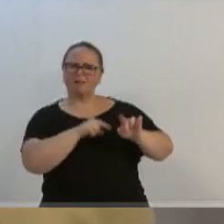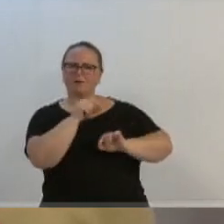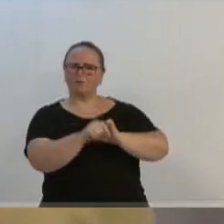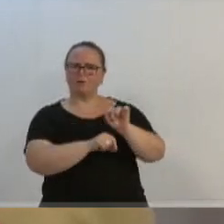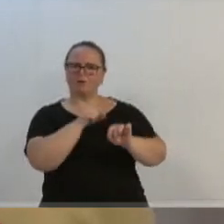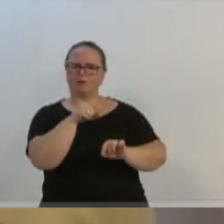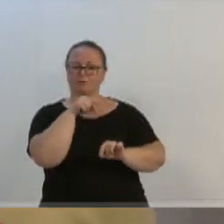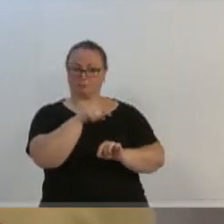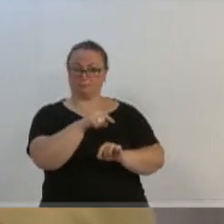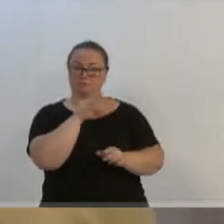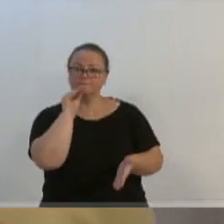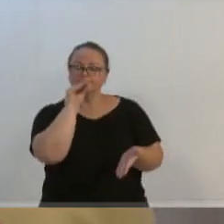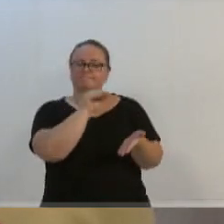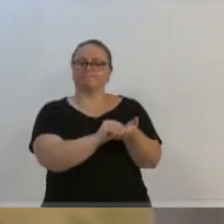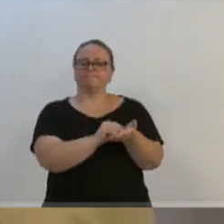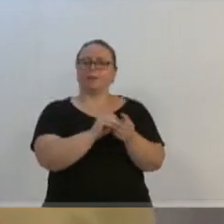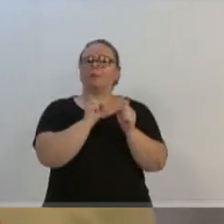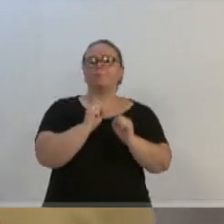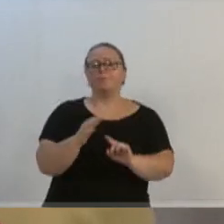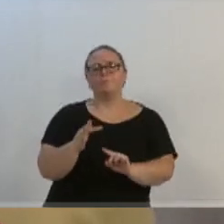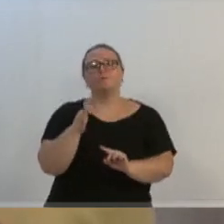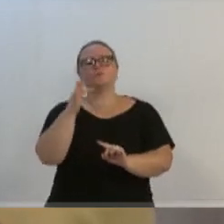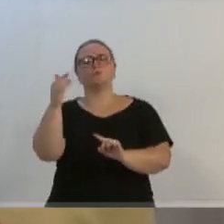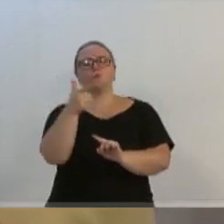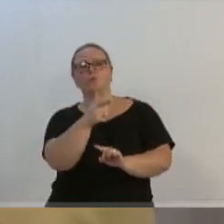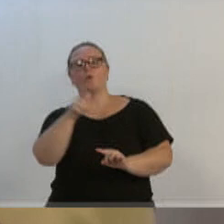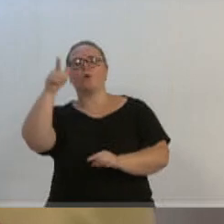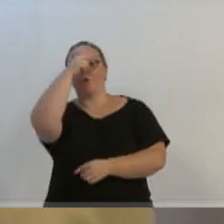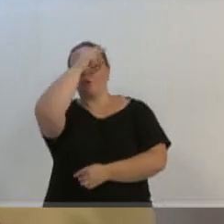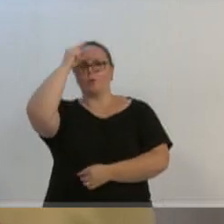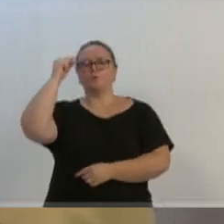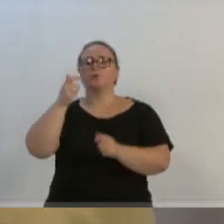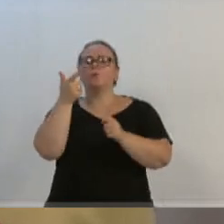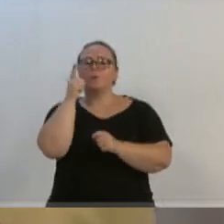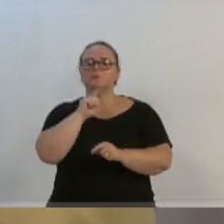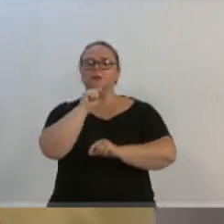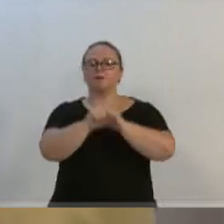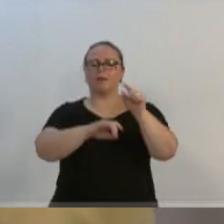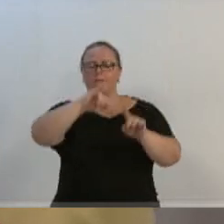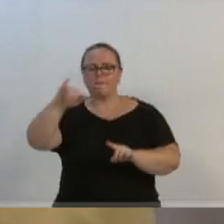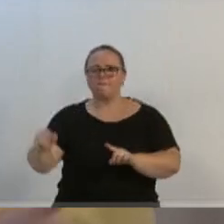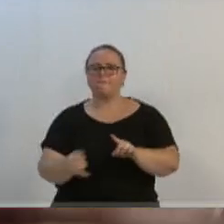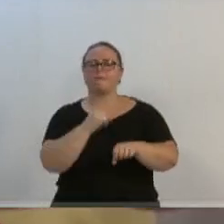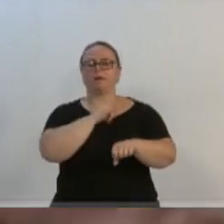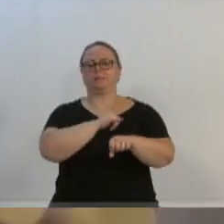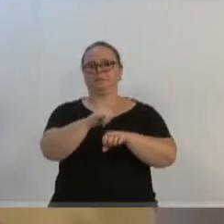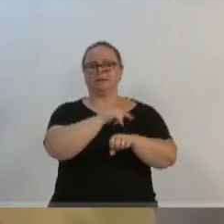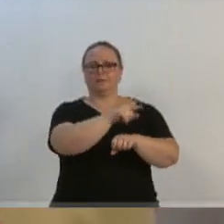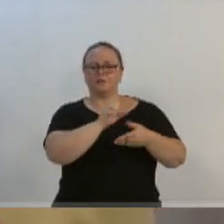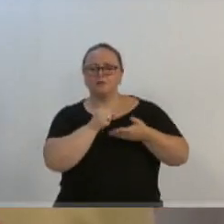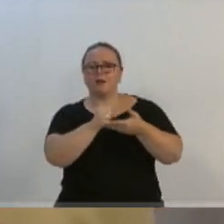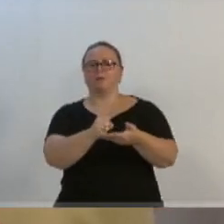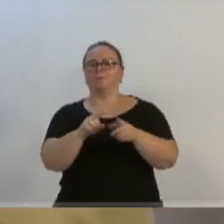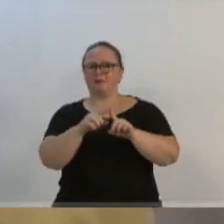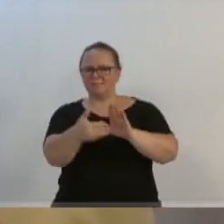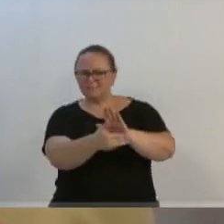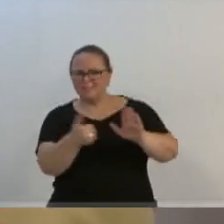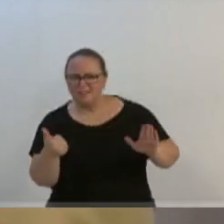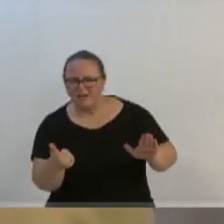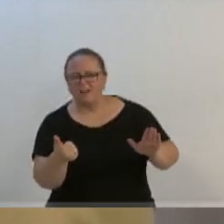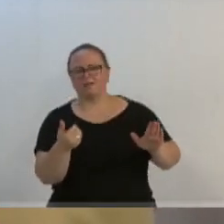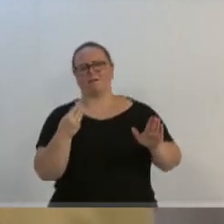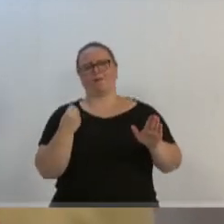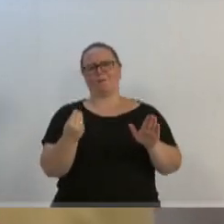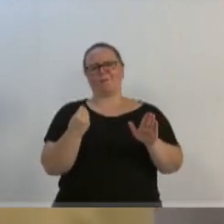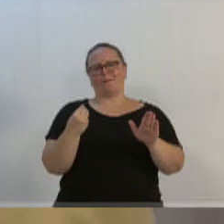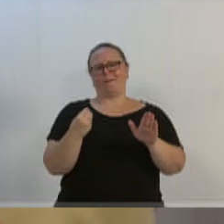senhores vereadores, e quem sabe uma próxima administração, um próximo prefeito possa usar desse instrumento em benefício da população, é ridículo. Né?